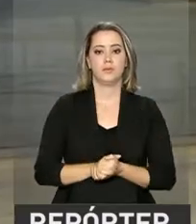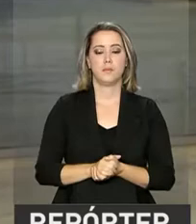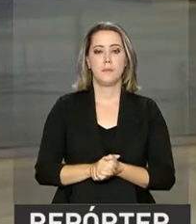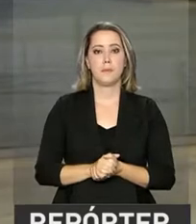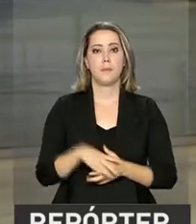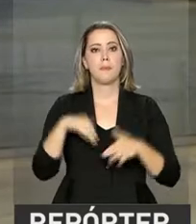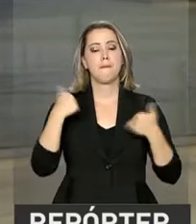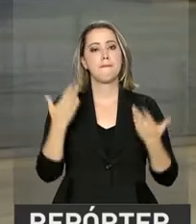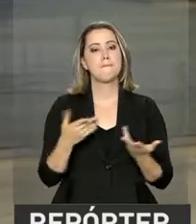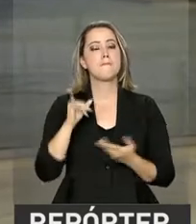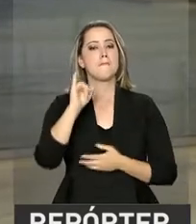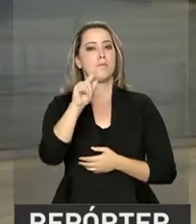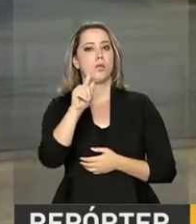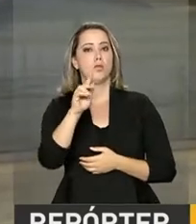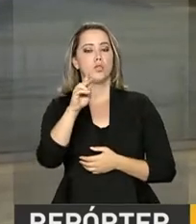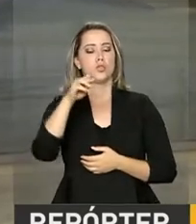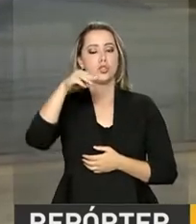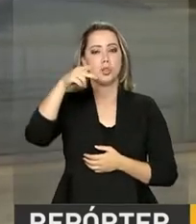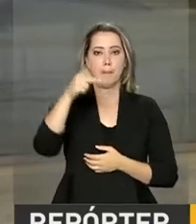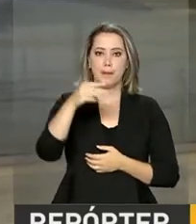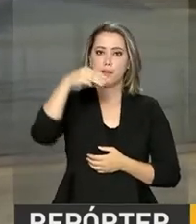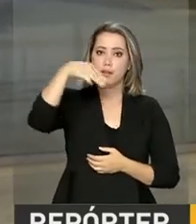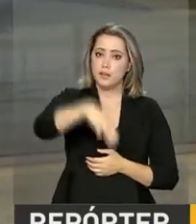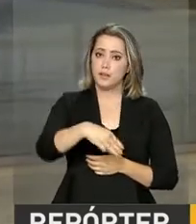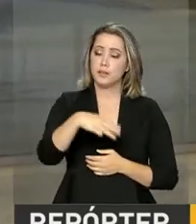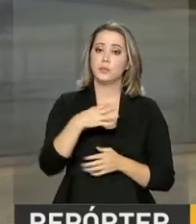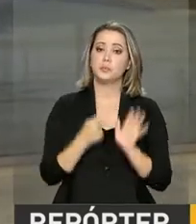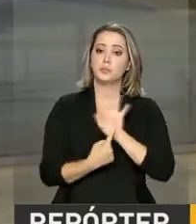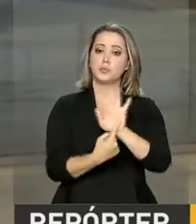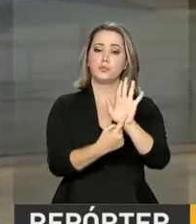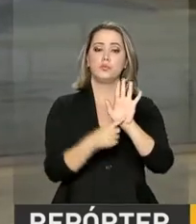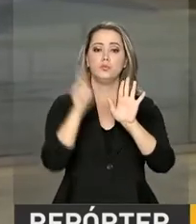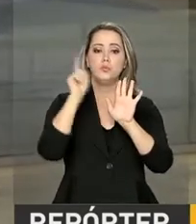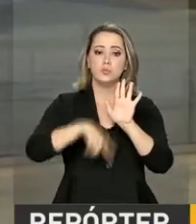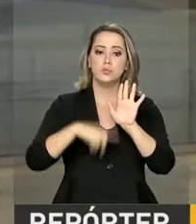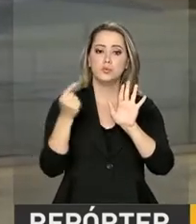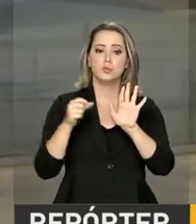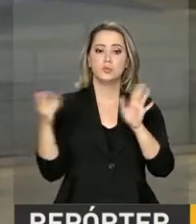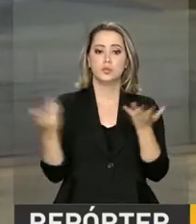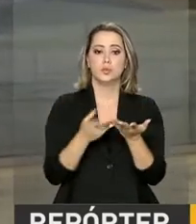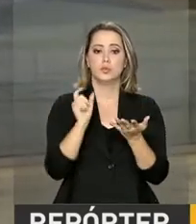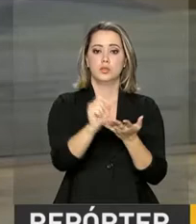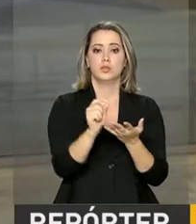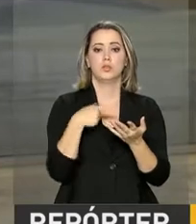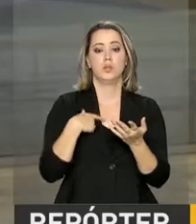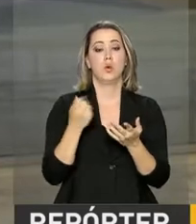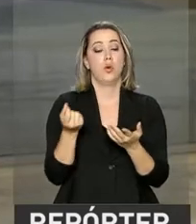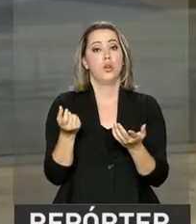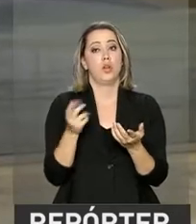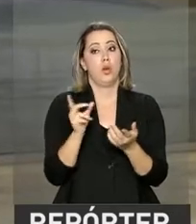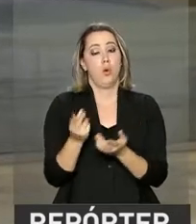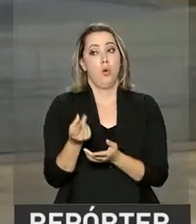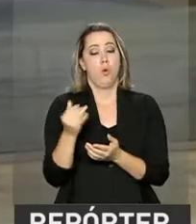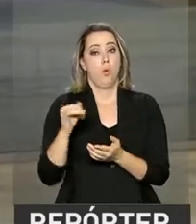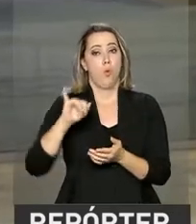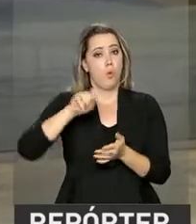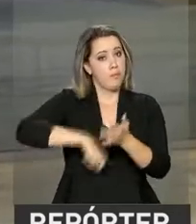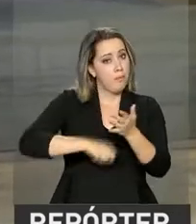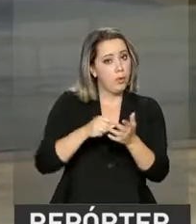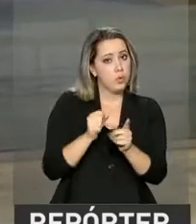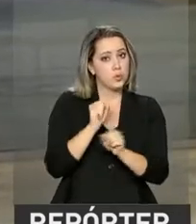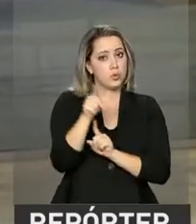Olha, Malu, o que o IGPM mostrou, na verdade, é que o reajuste no valor dos preços dos aluguéis está, ao invés